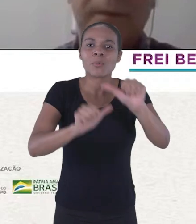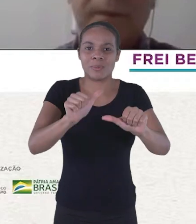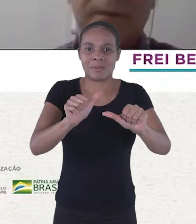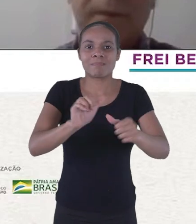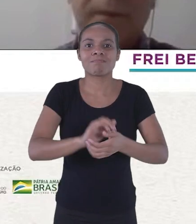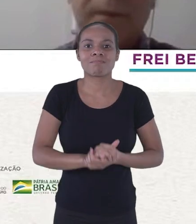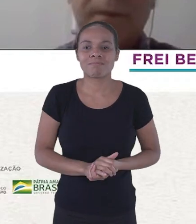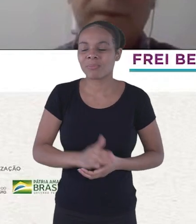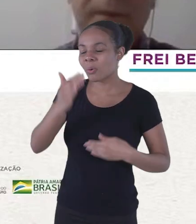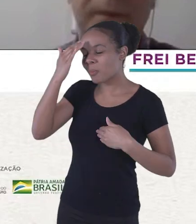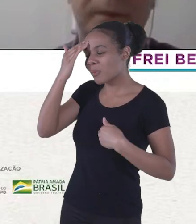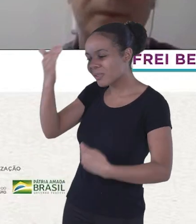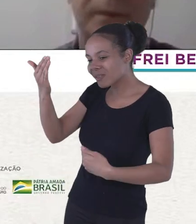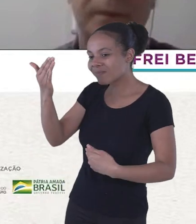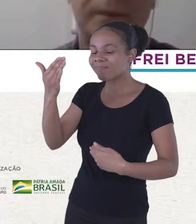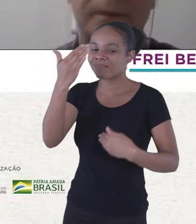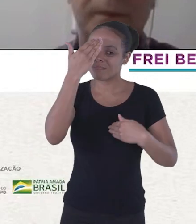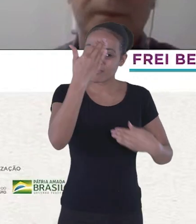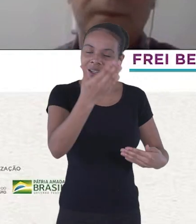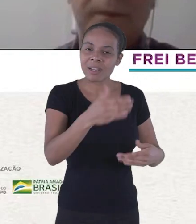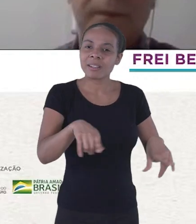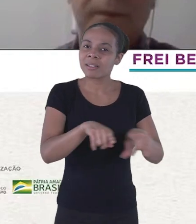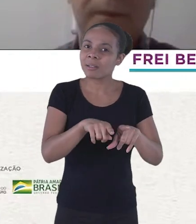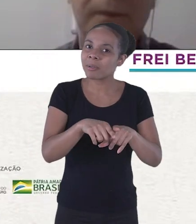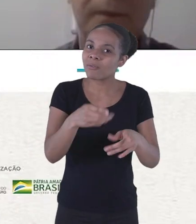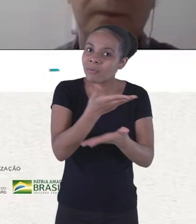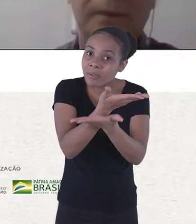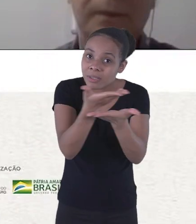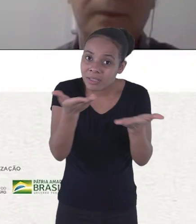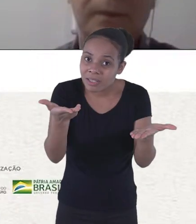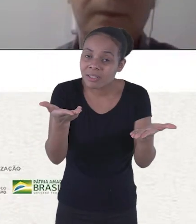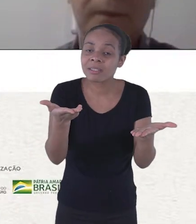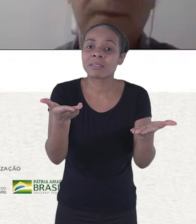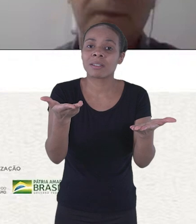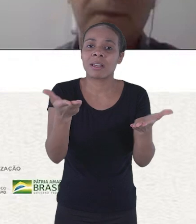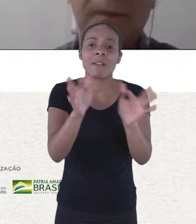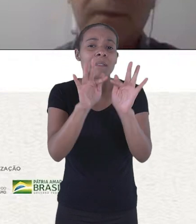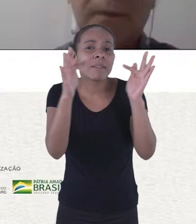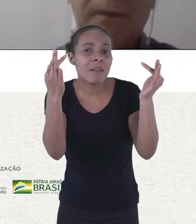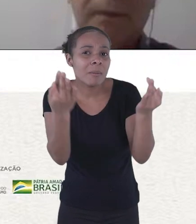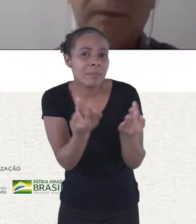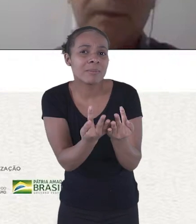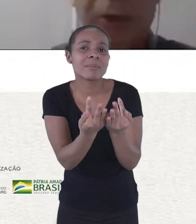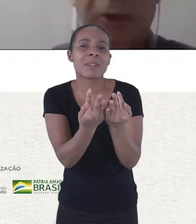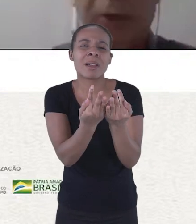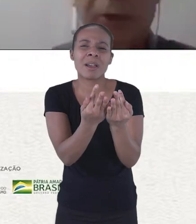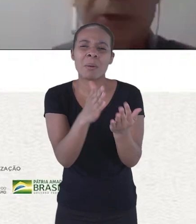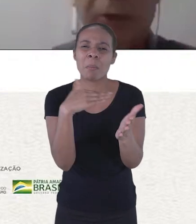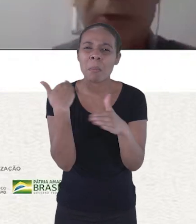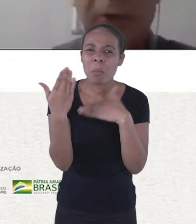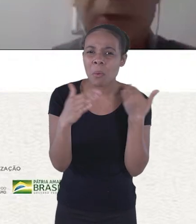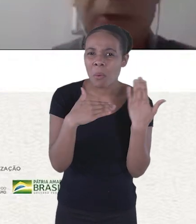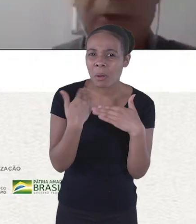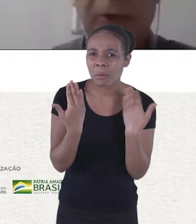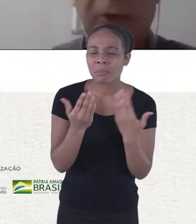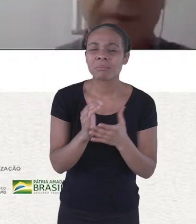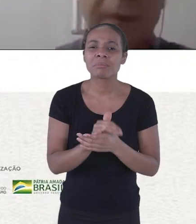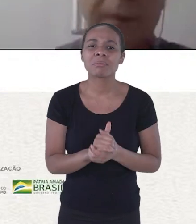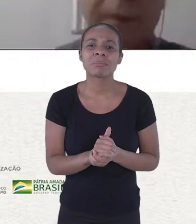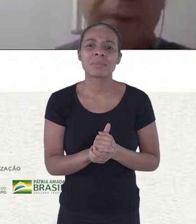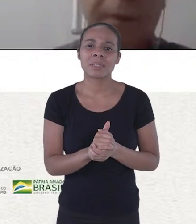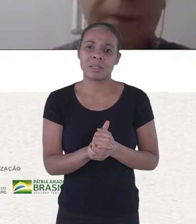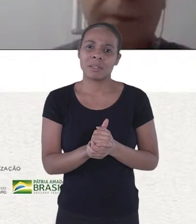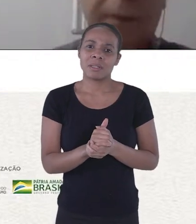E a todos que sofreram perdas Obrigado, familiares, Luiz. Obrigado, Afonso. o